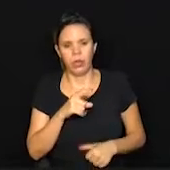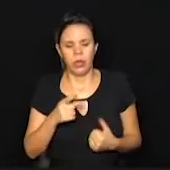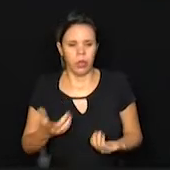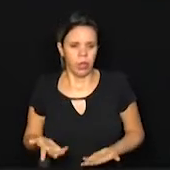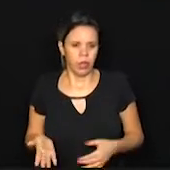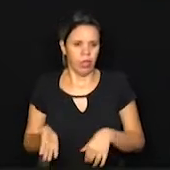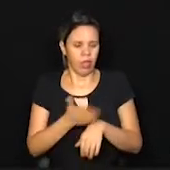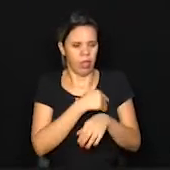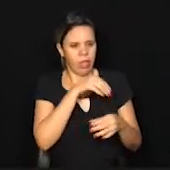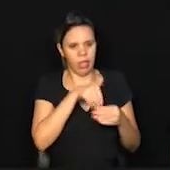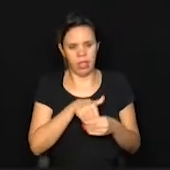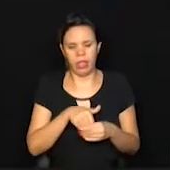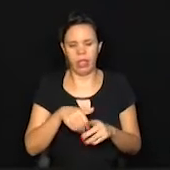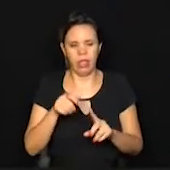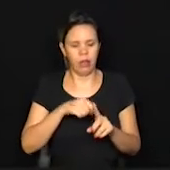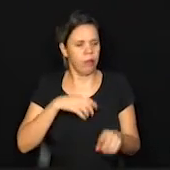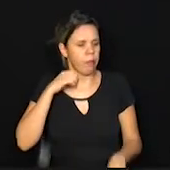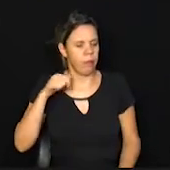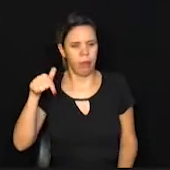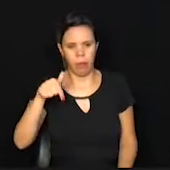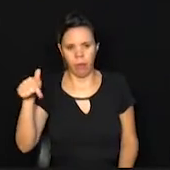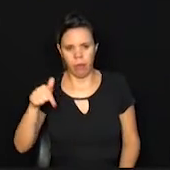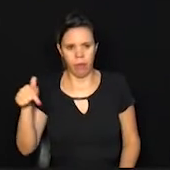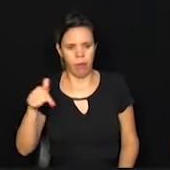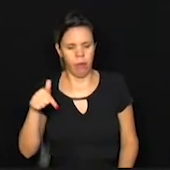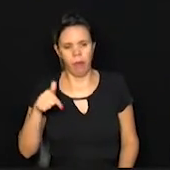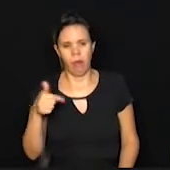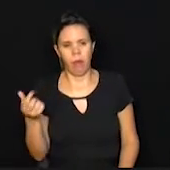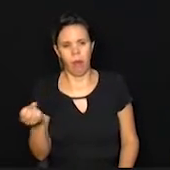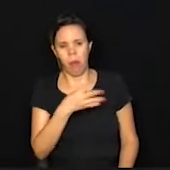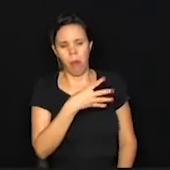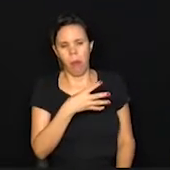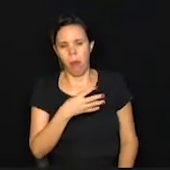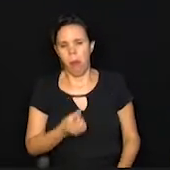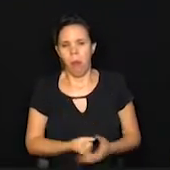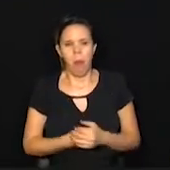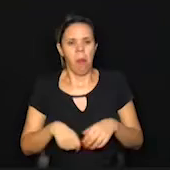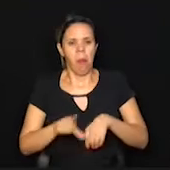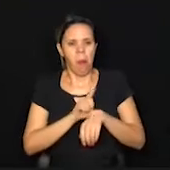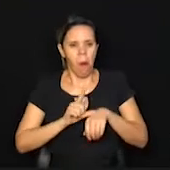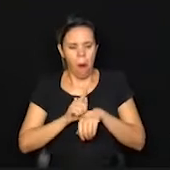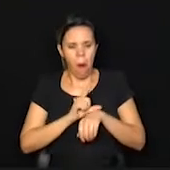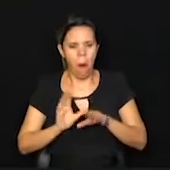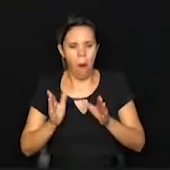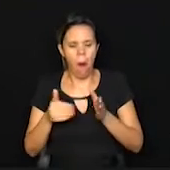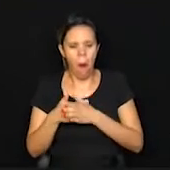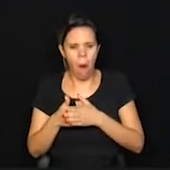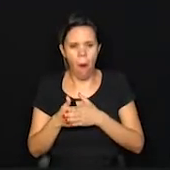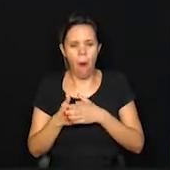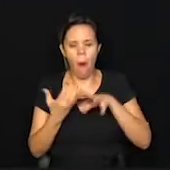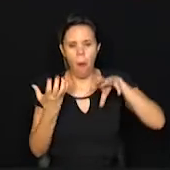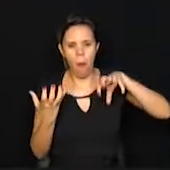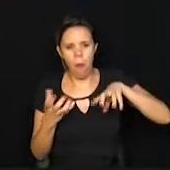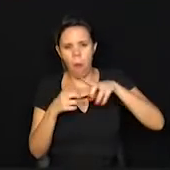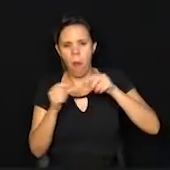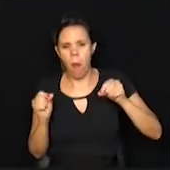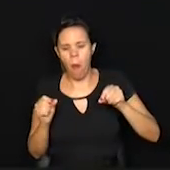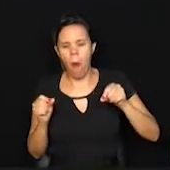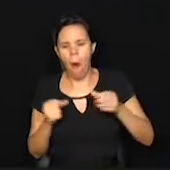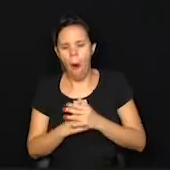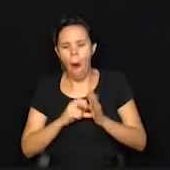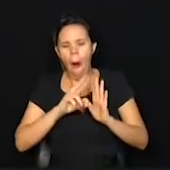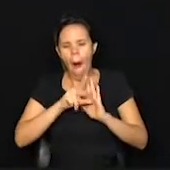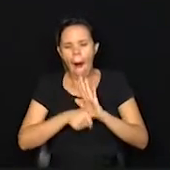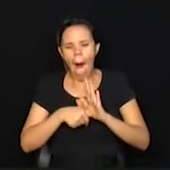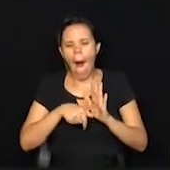eleição anterior em abril de 77 eles editam um novo pacote legislativo eles fecham congresso e baixo uma